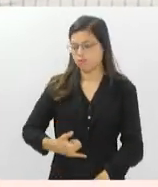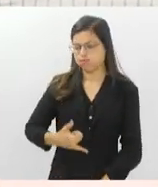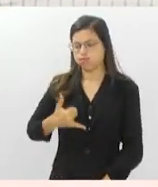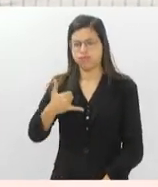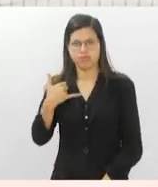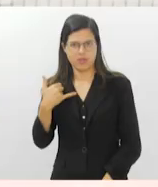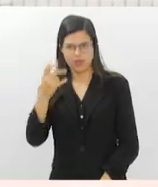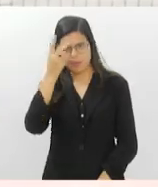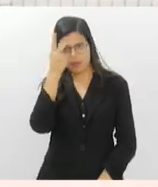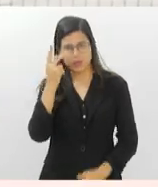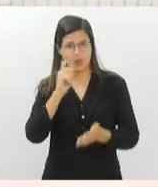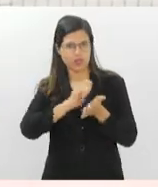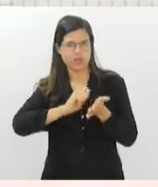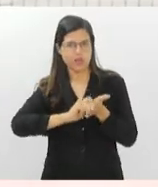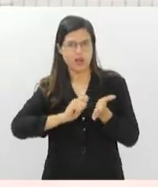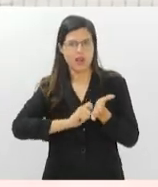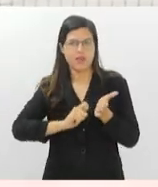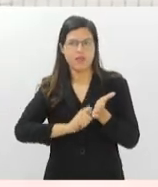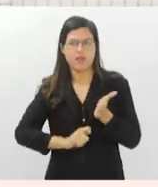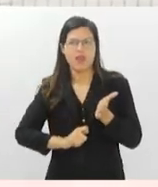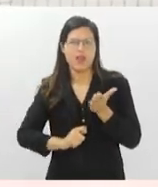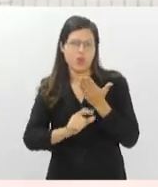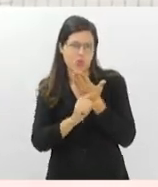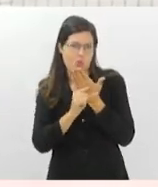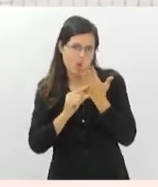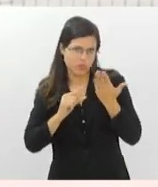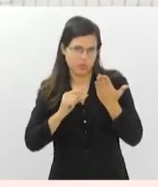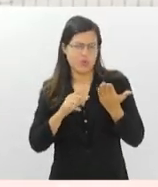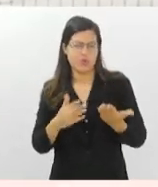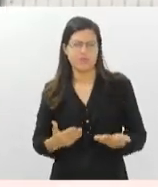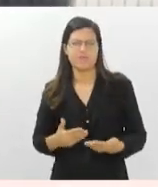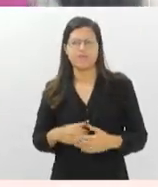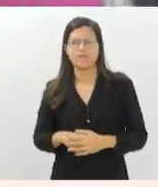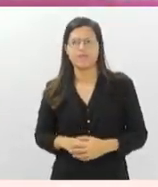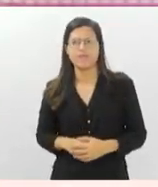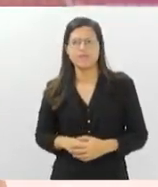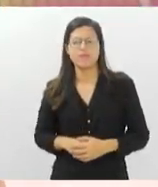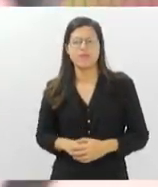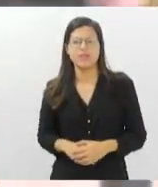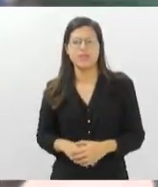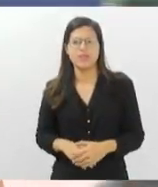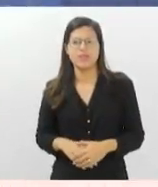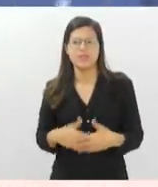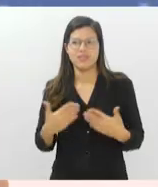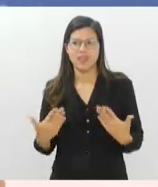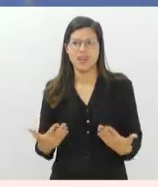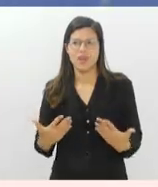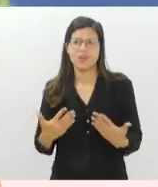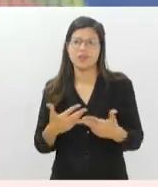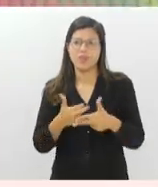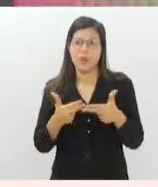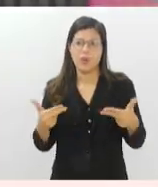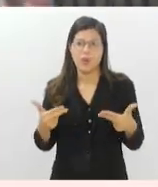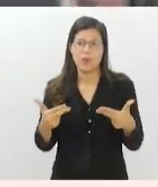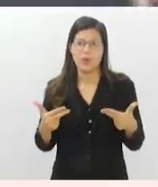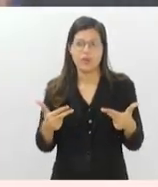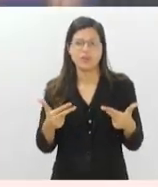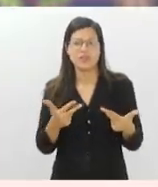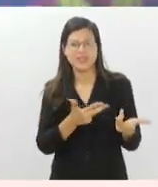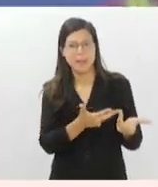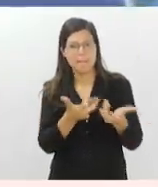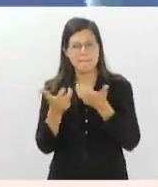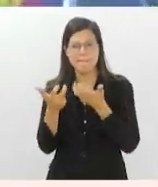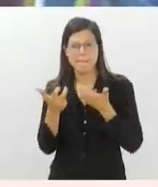lá escrevendo, né? De quem é o autor da história. Então, enfim, são situações que você se depara e que você